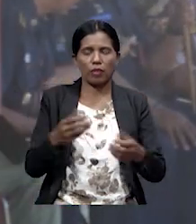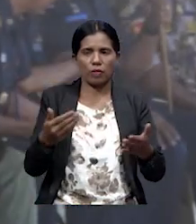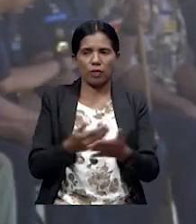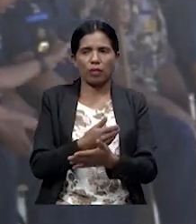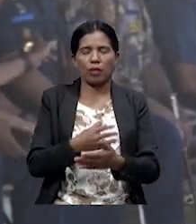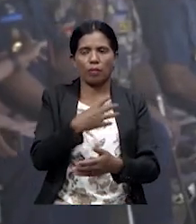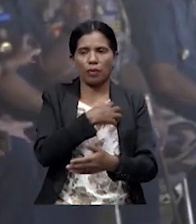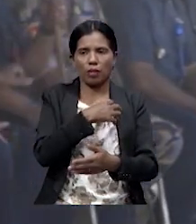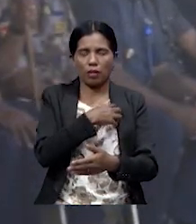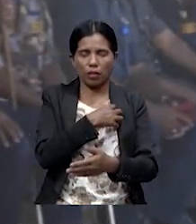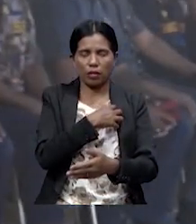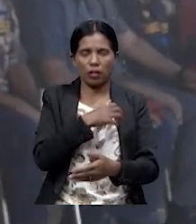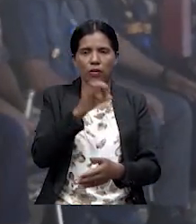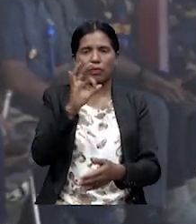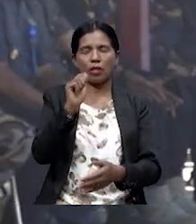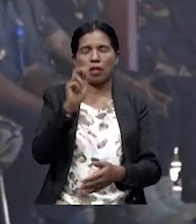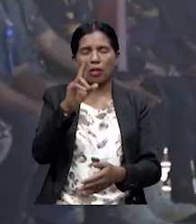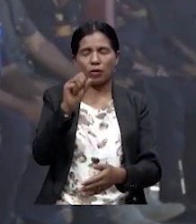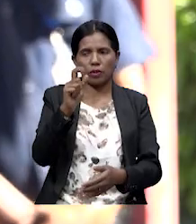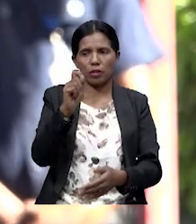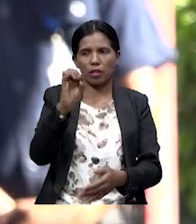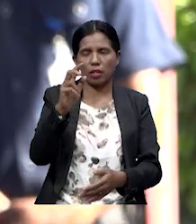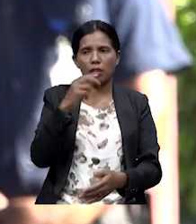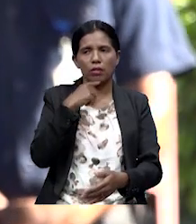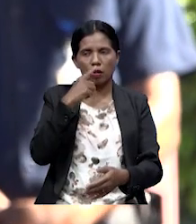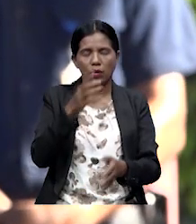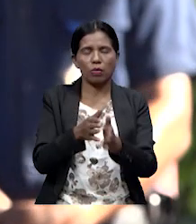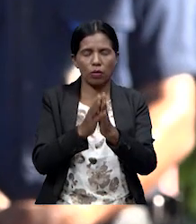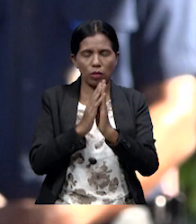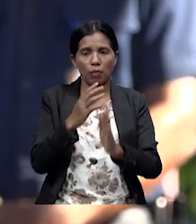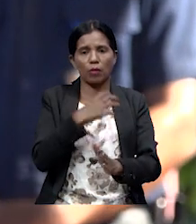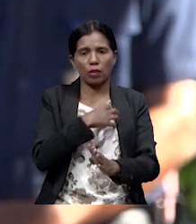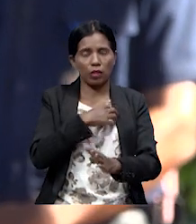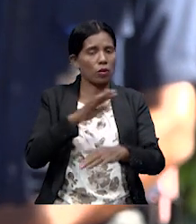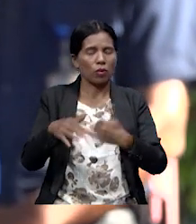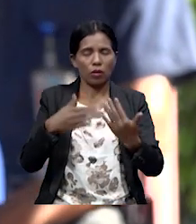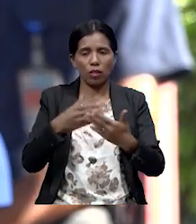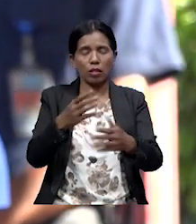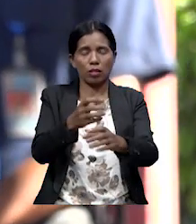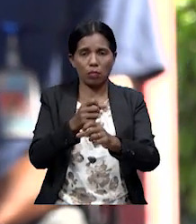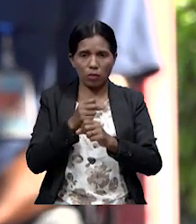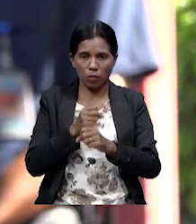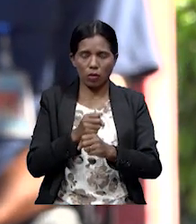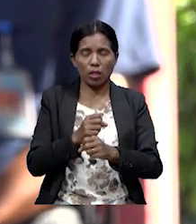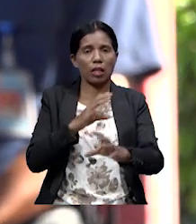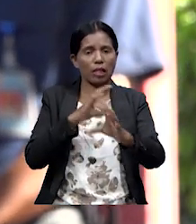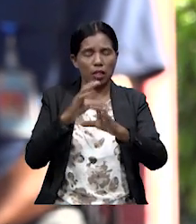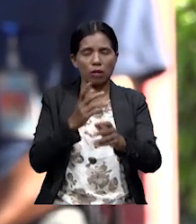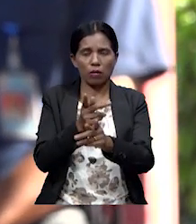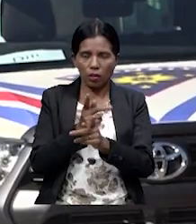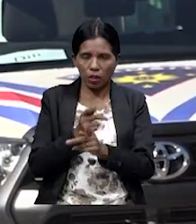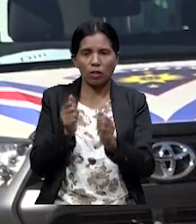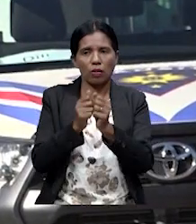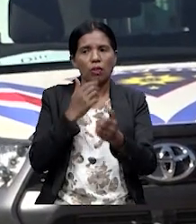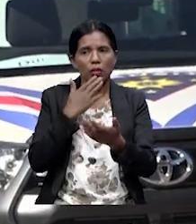Geral PNTL Comissário Faustino da Costa, husu ba comando PNTL Município Hotu, nebe maximo ona kareta ne atu cuidado di diak nu